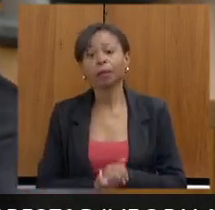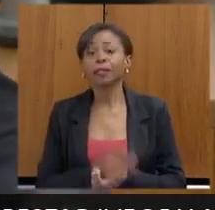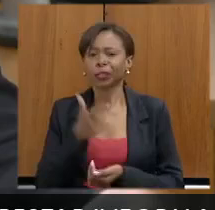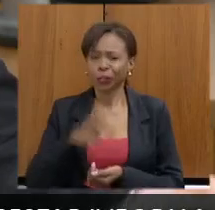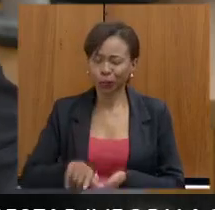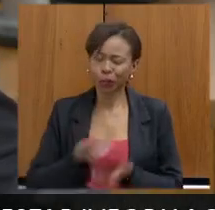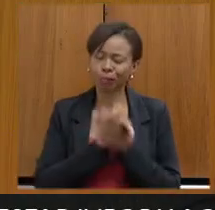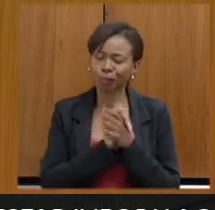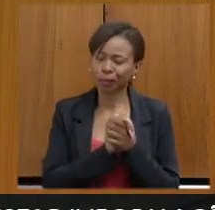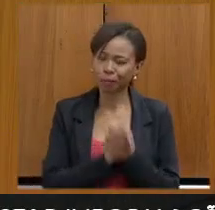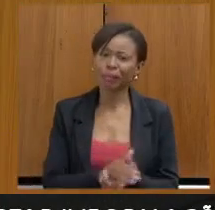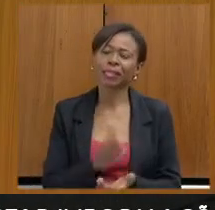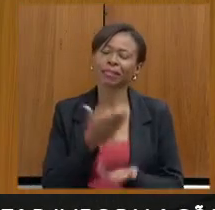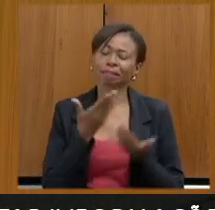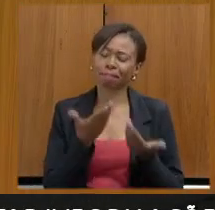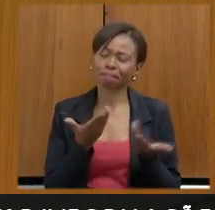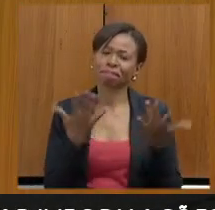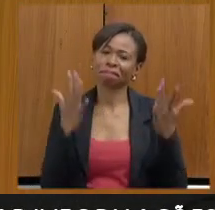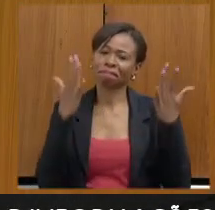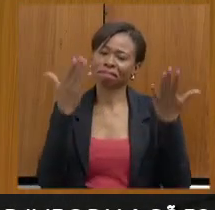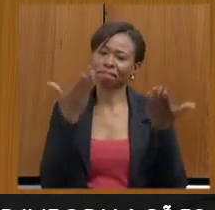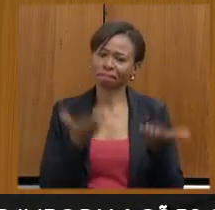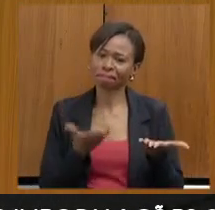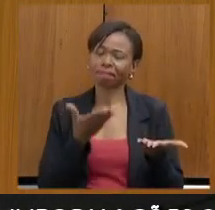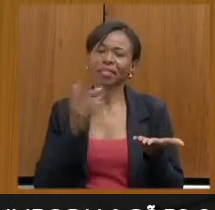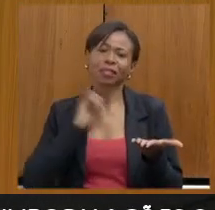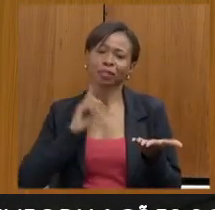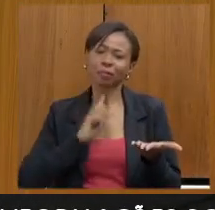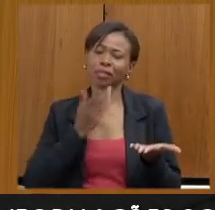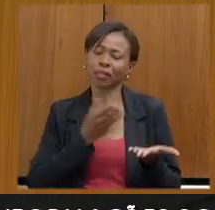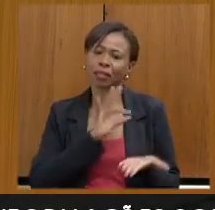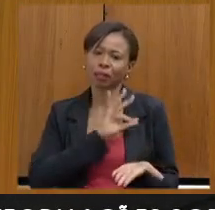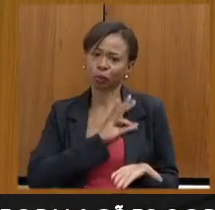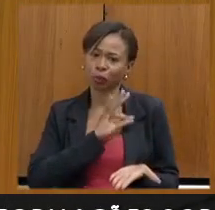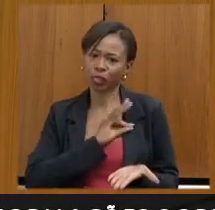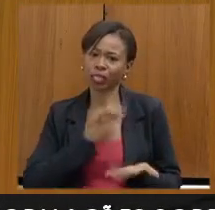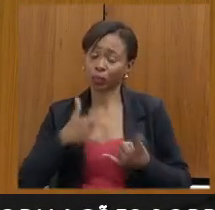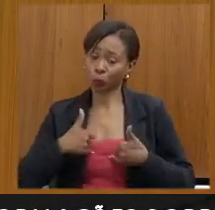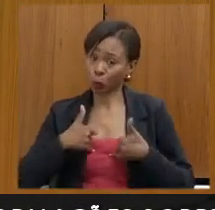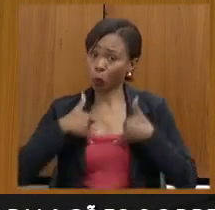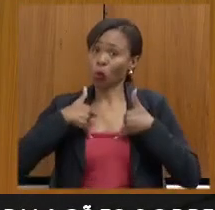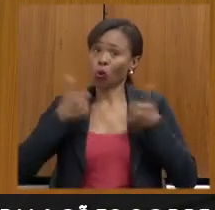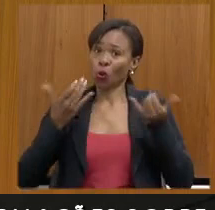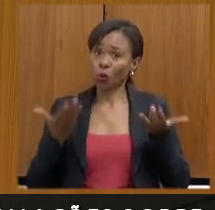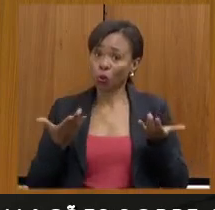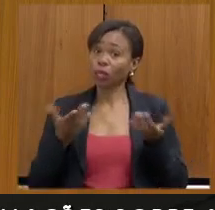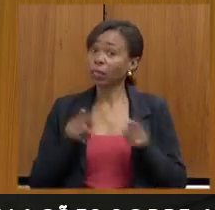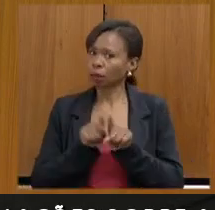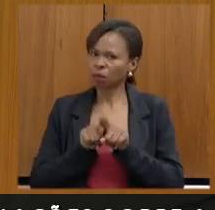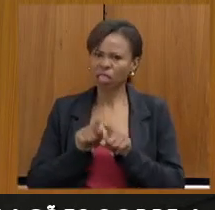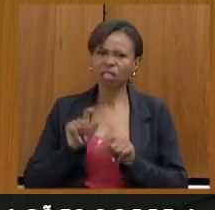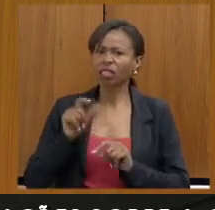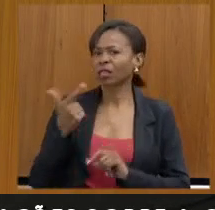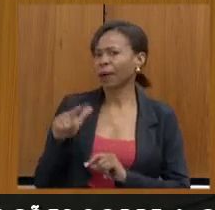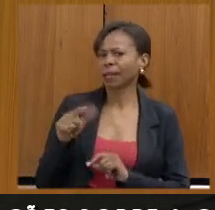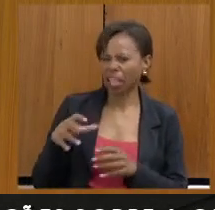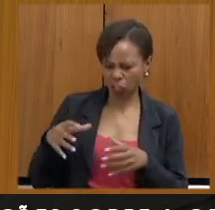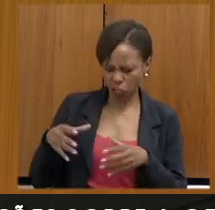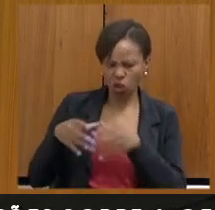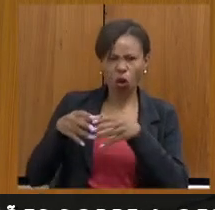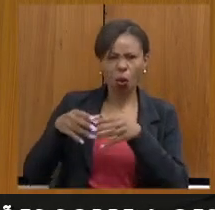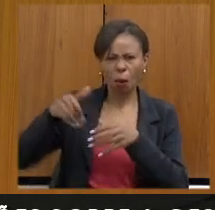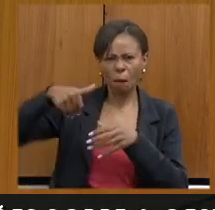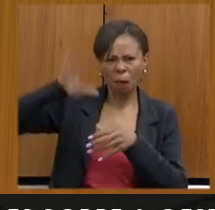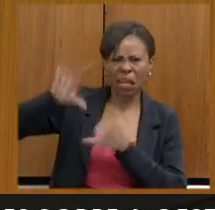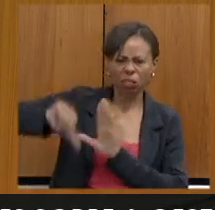parabéns a gloriosa de minas que tem todo o nosso orgulho inclusive não tem as facções aí de demais